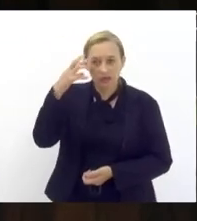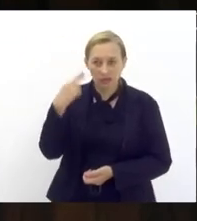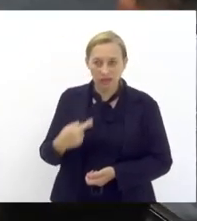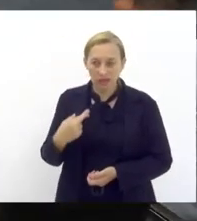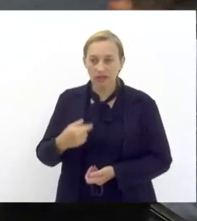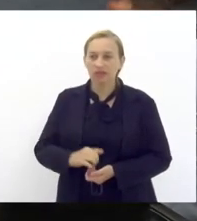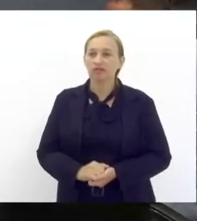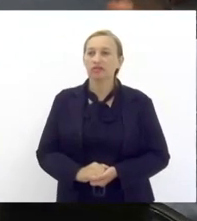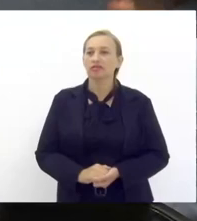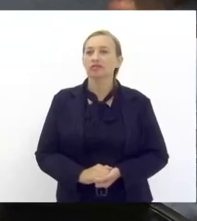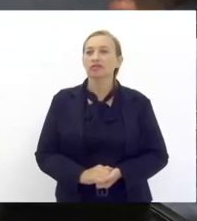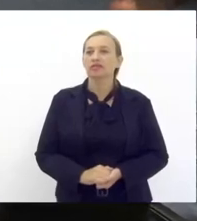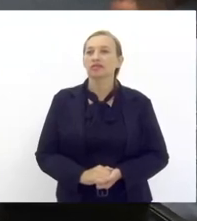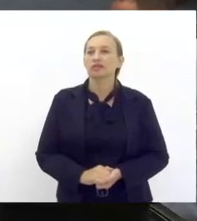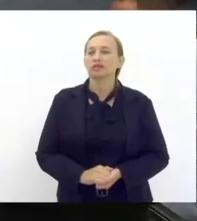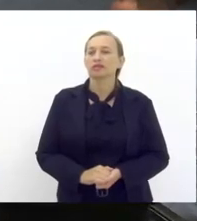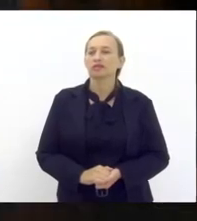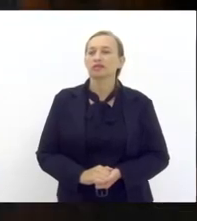Souza.